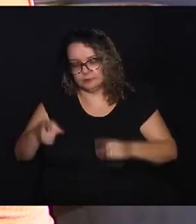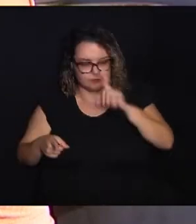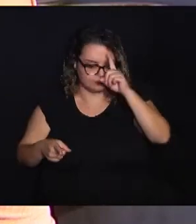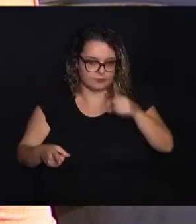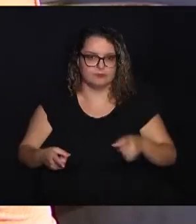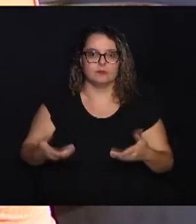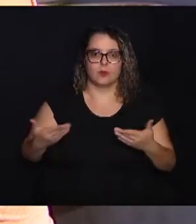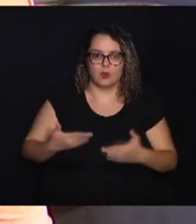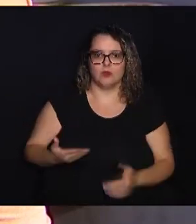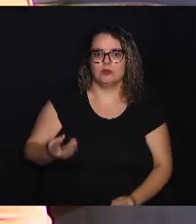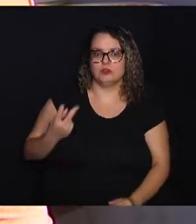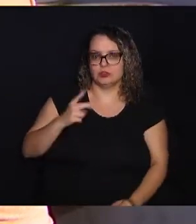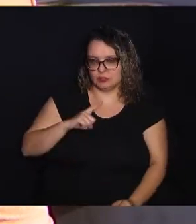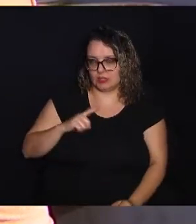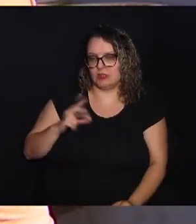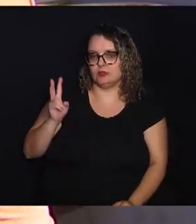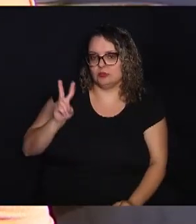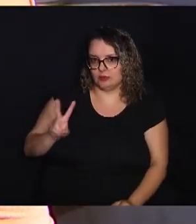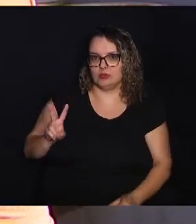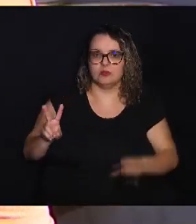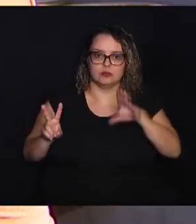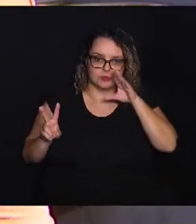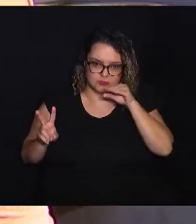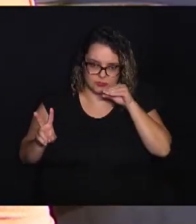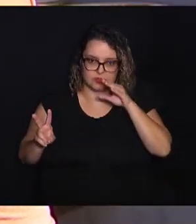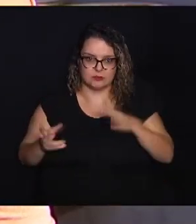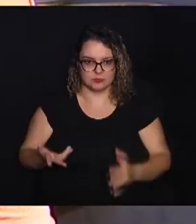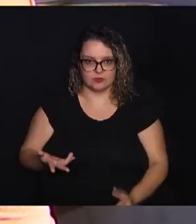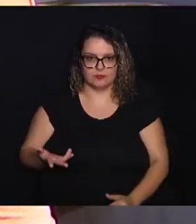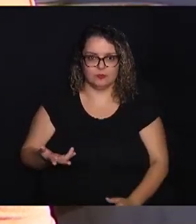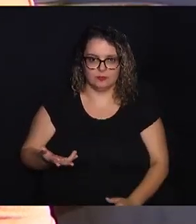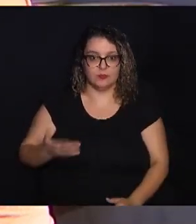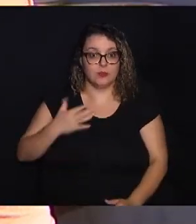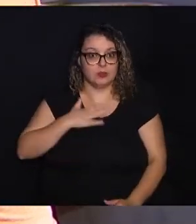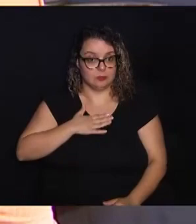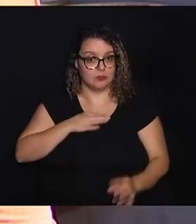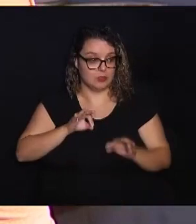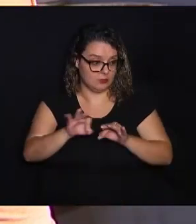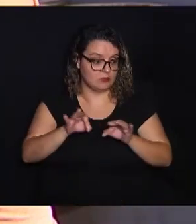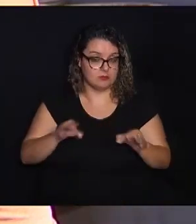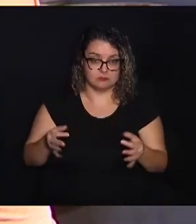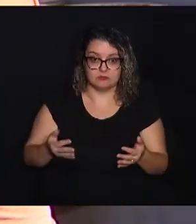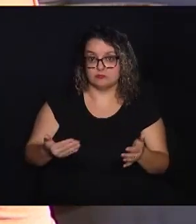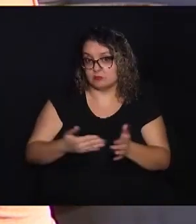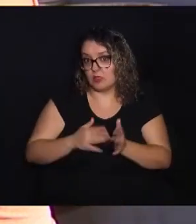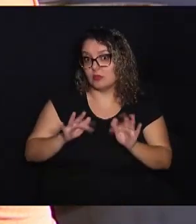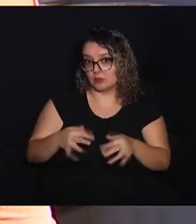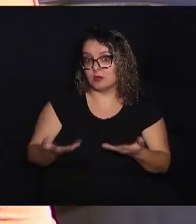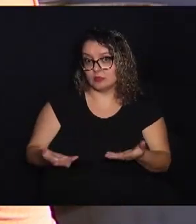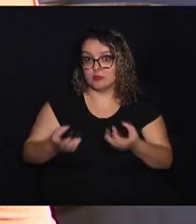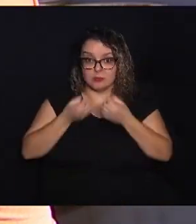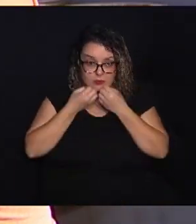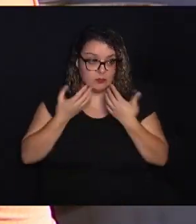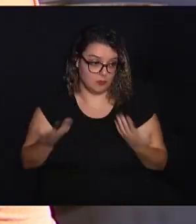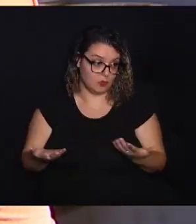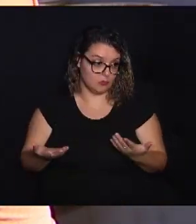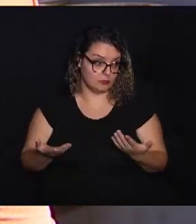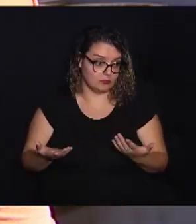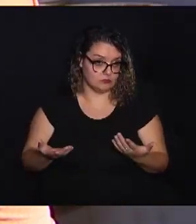2 colaboradores. Certo. E, o que para o meu tamanho, até no final, acaba sendo bastante.